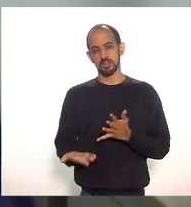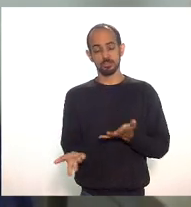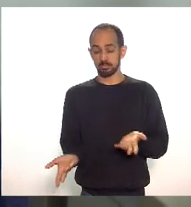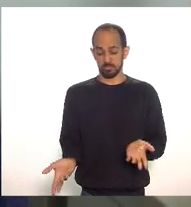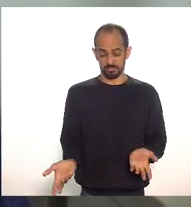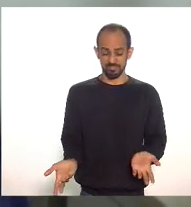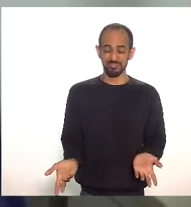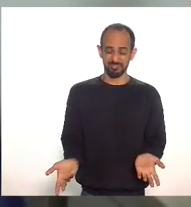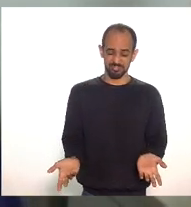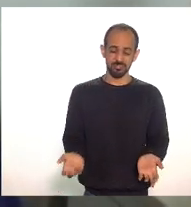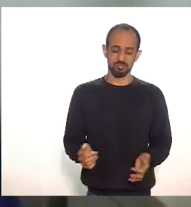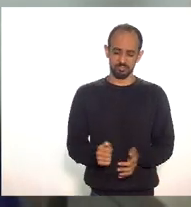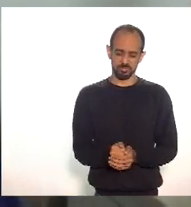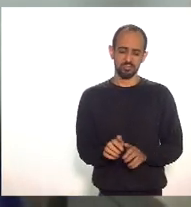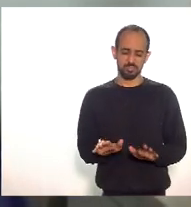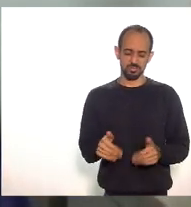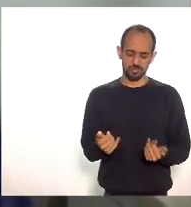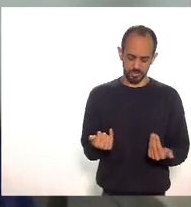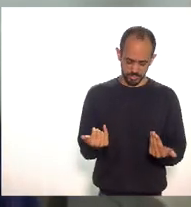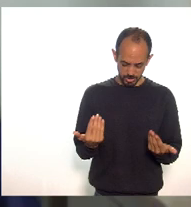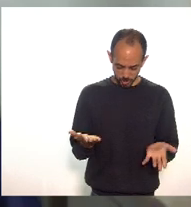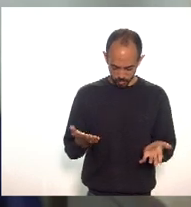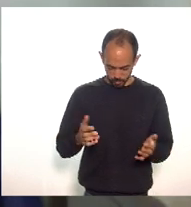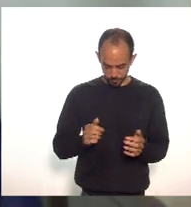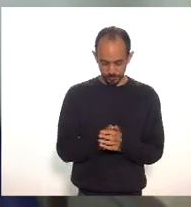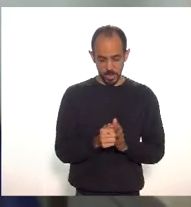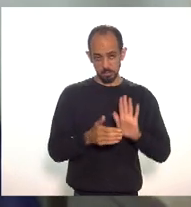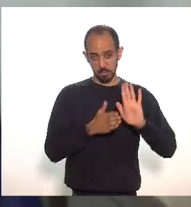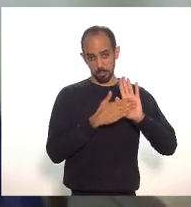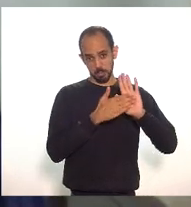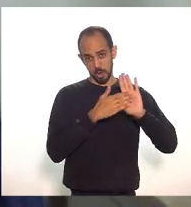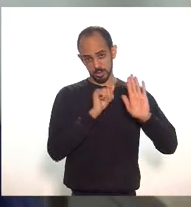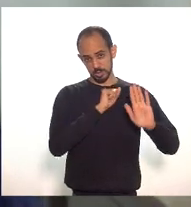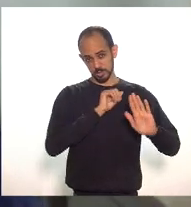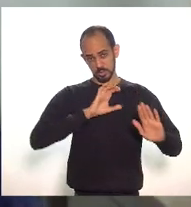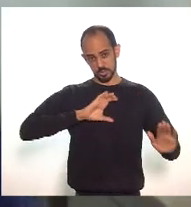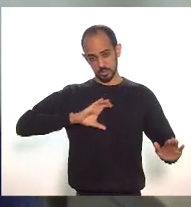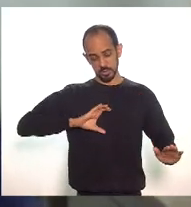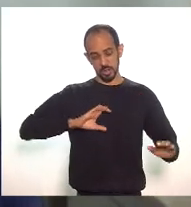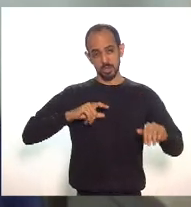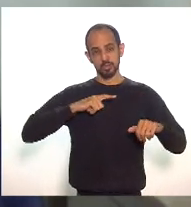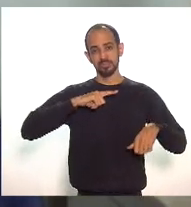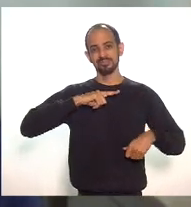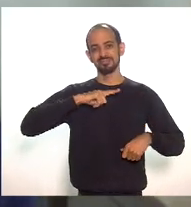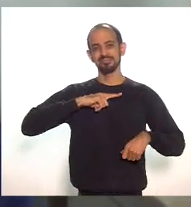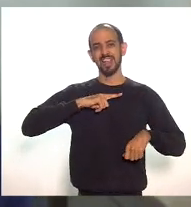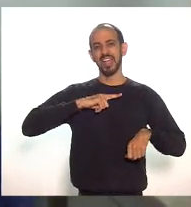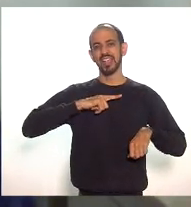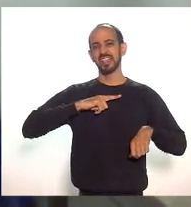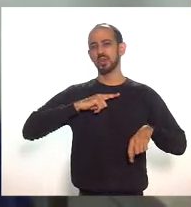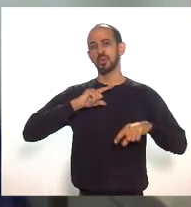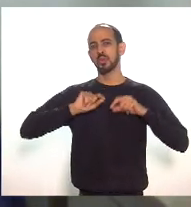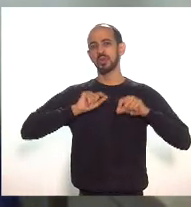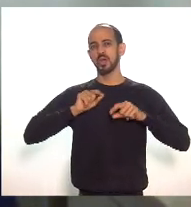bom então a proposta para e tem uma condicionante